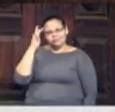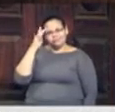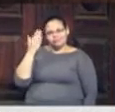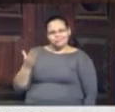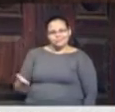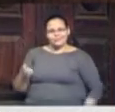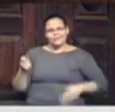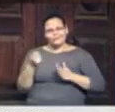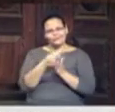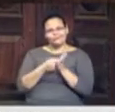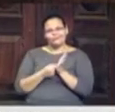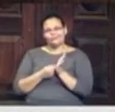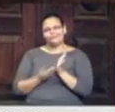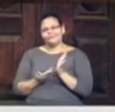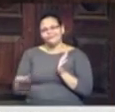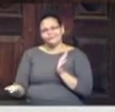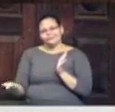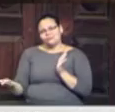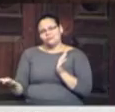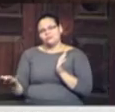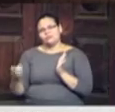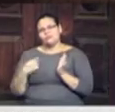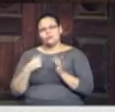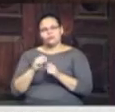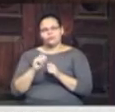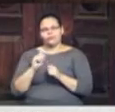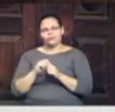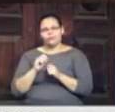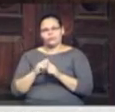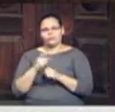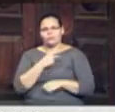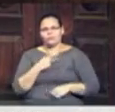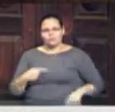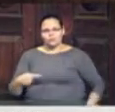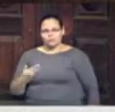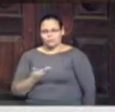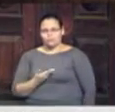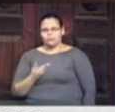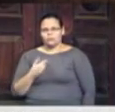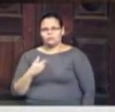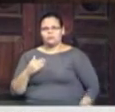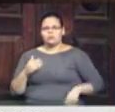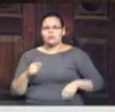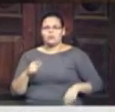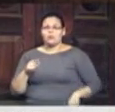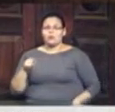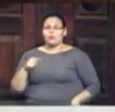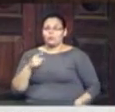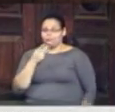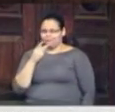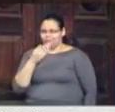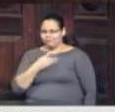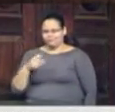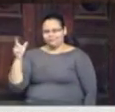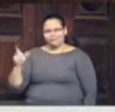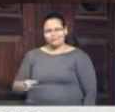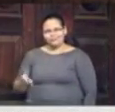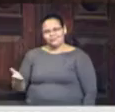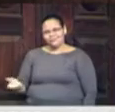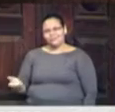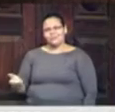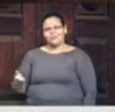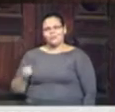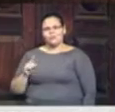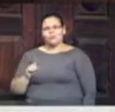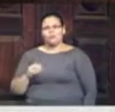Eu fiz por escrito, deputado Milton, ao presidente, porque é assim que deve ser, que pedisse ao governo